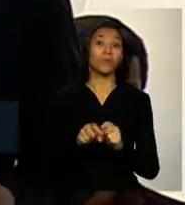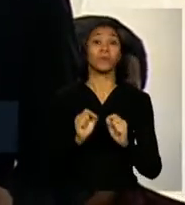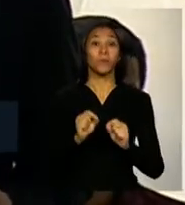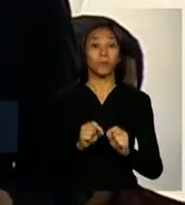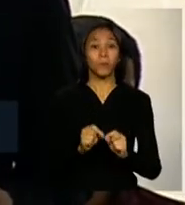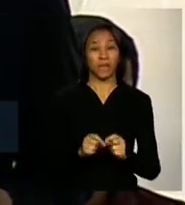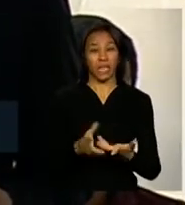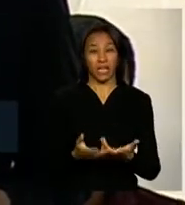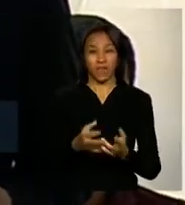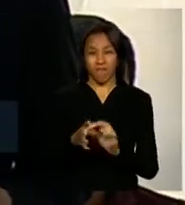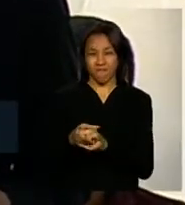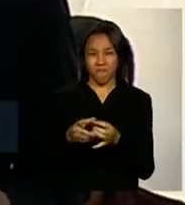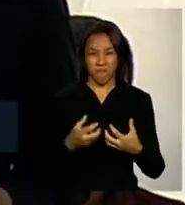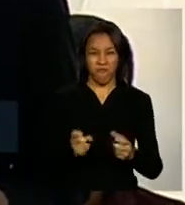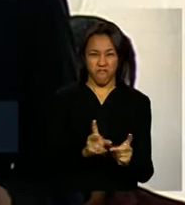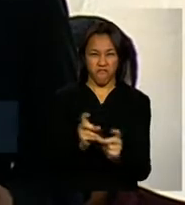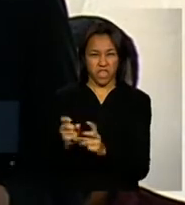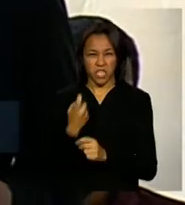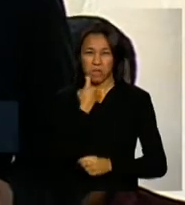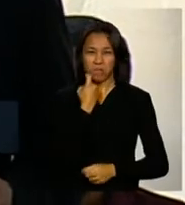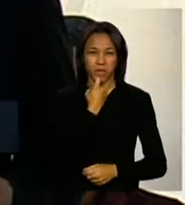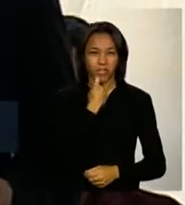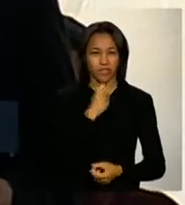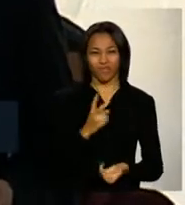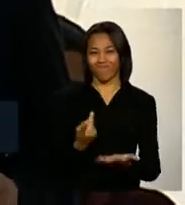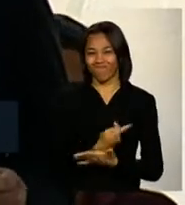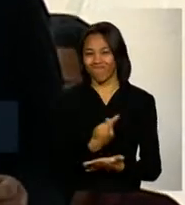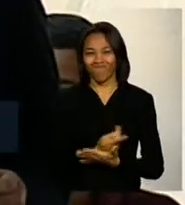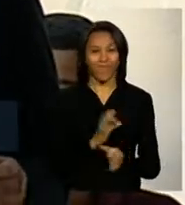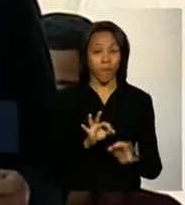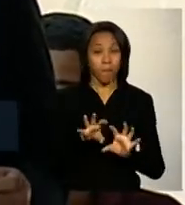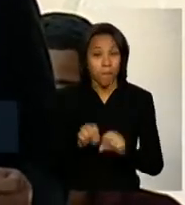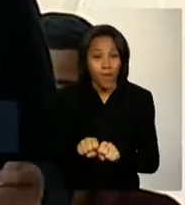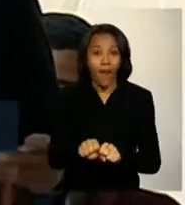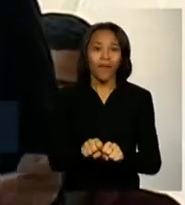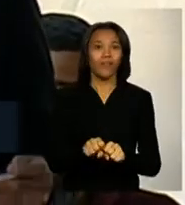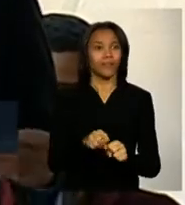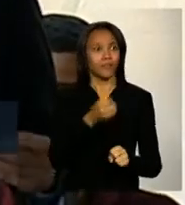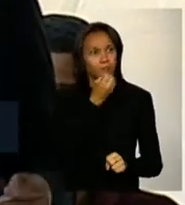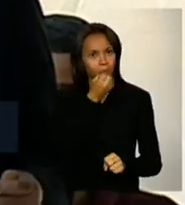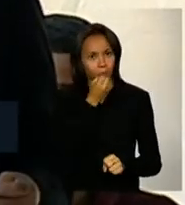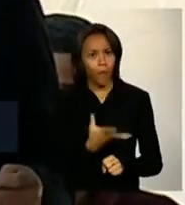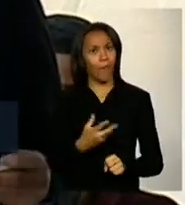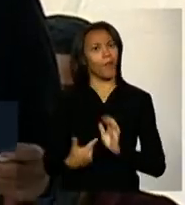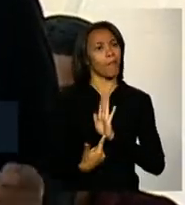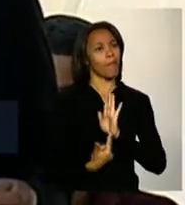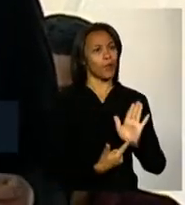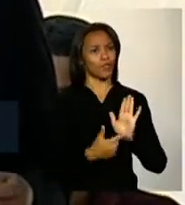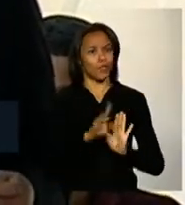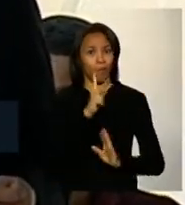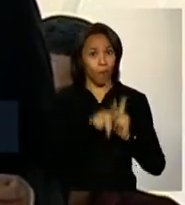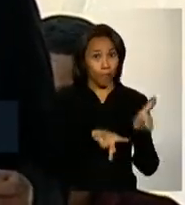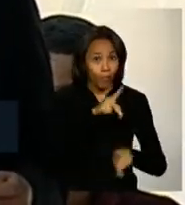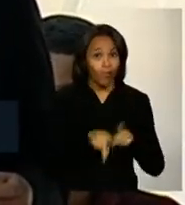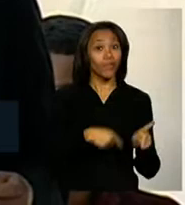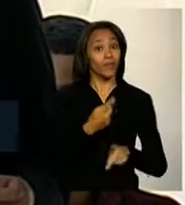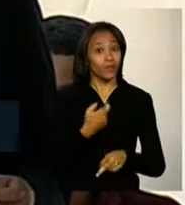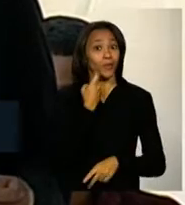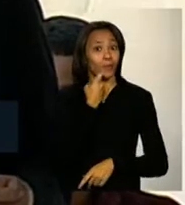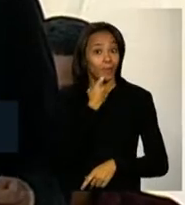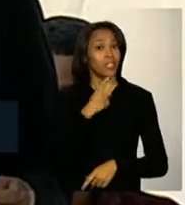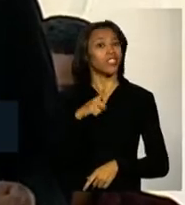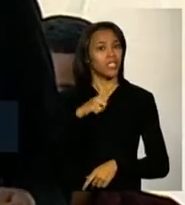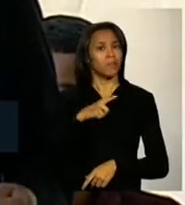de peixe pirata e ser melhor coisa que se podiam fazer até incentivo para mostrar o nosso povo que o peixe tem